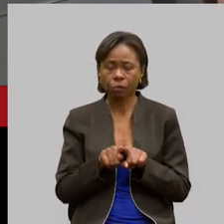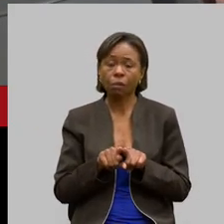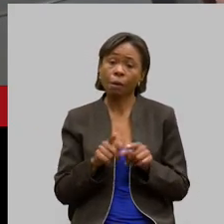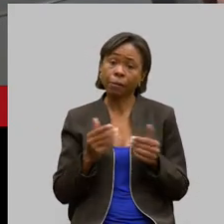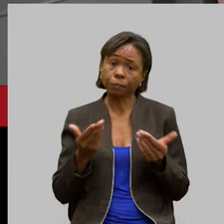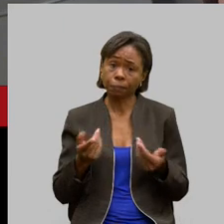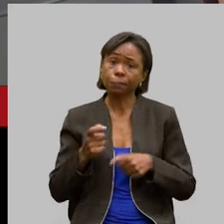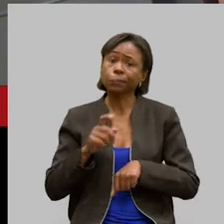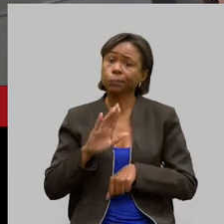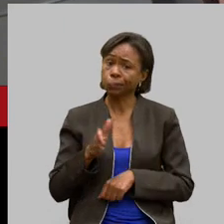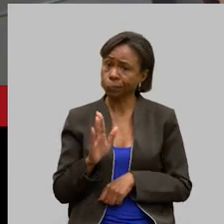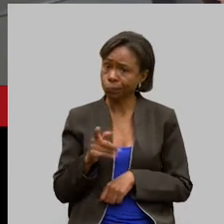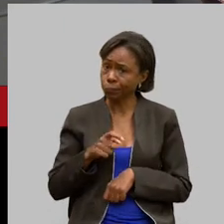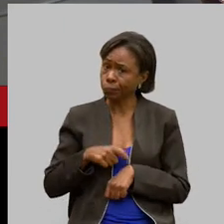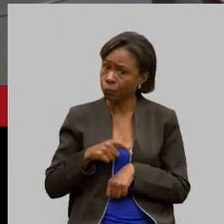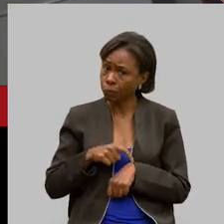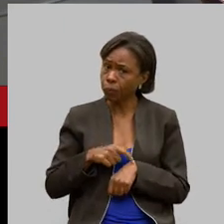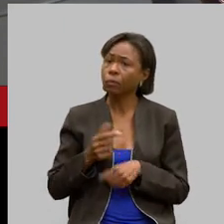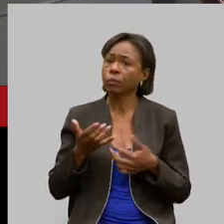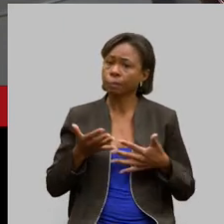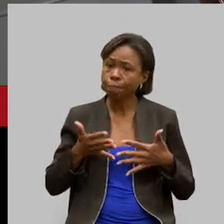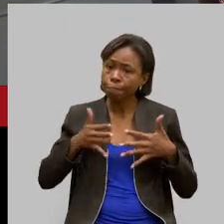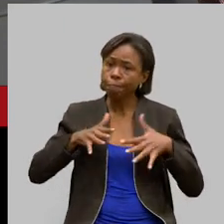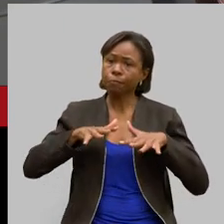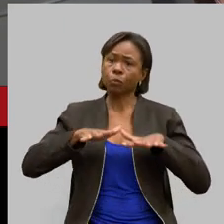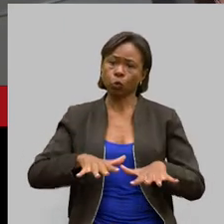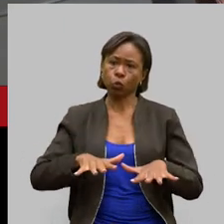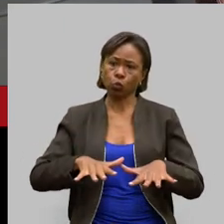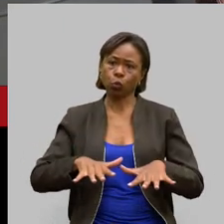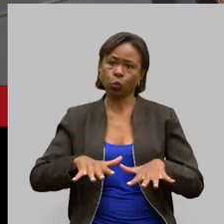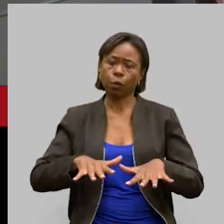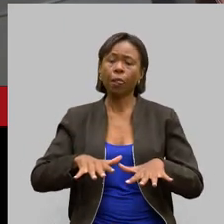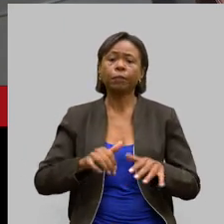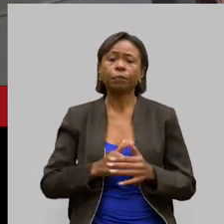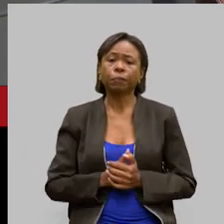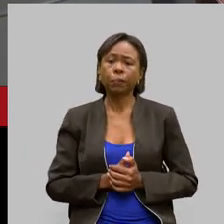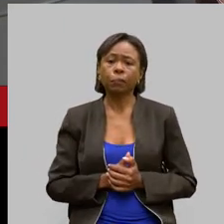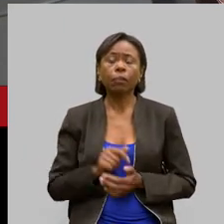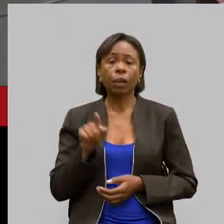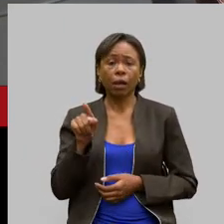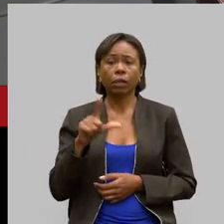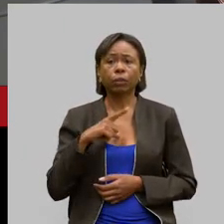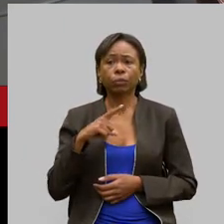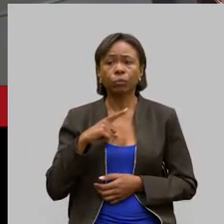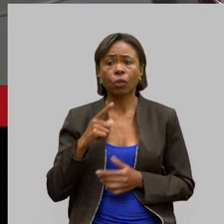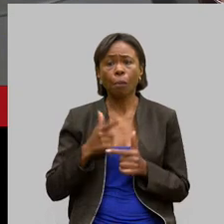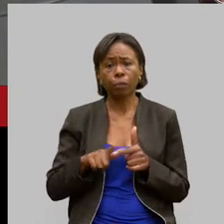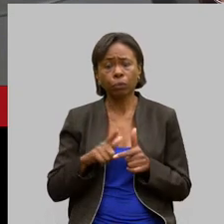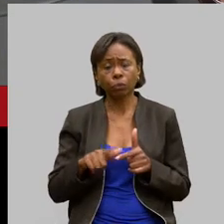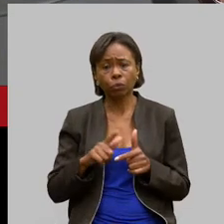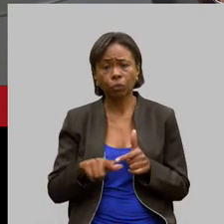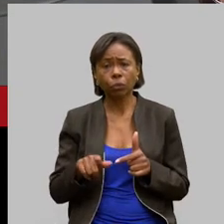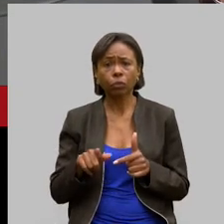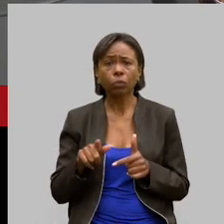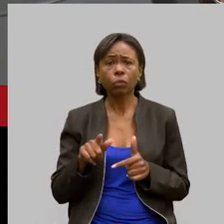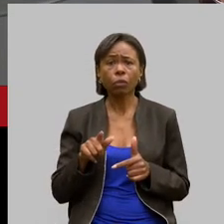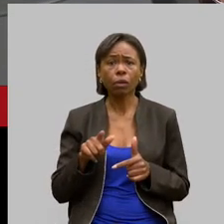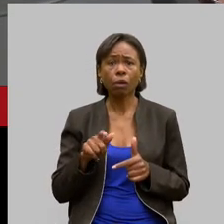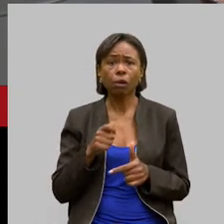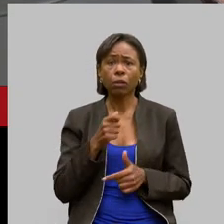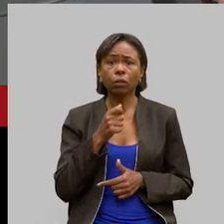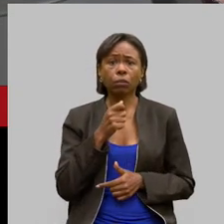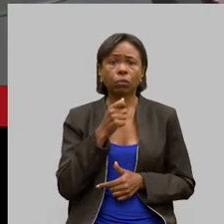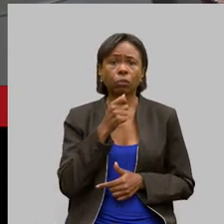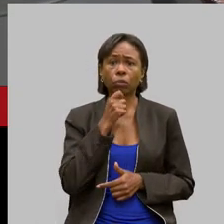hora de incluir tá tendo ela tá tendo um problema que não saiu a pressão dela ainda